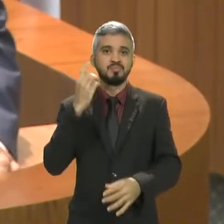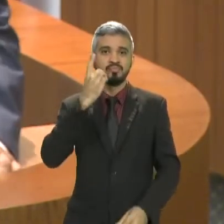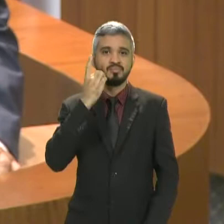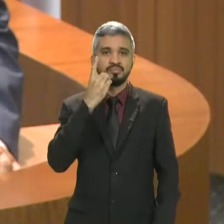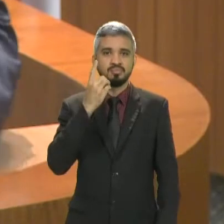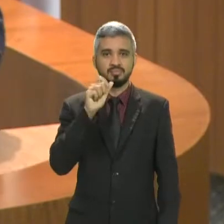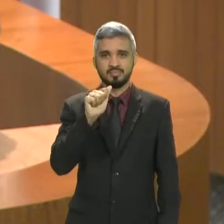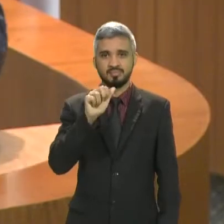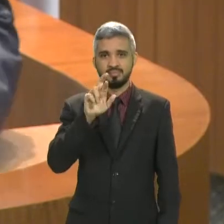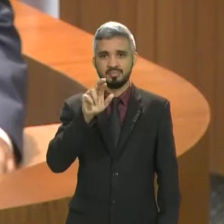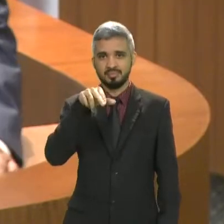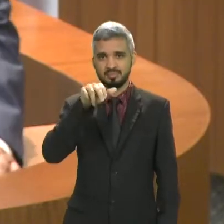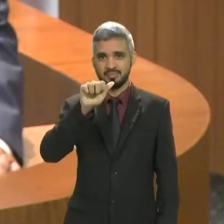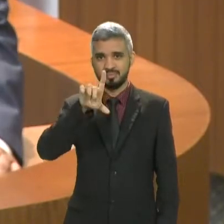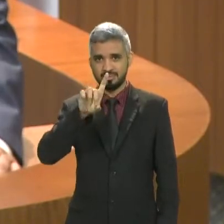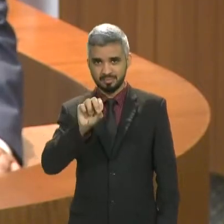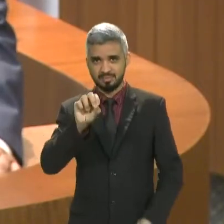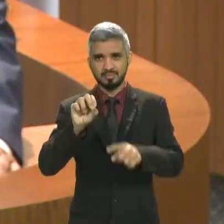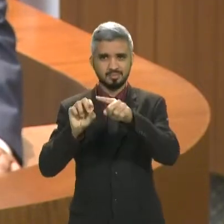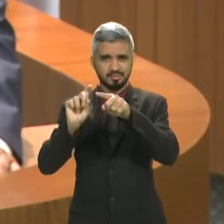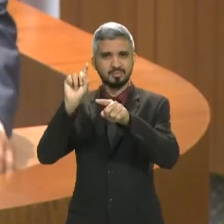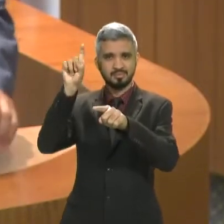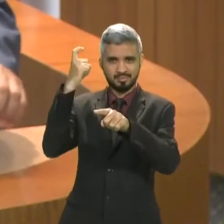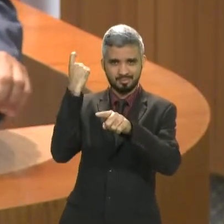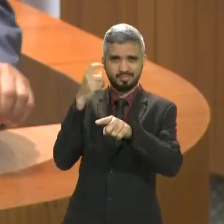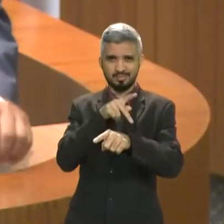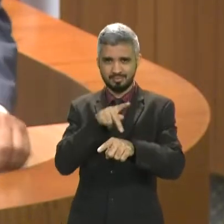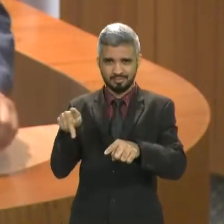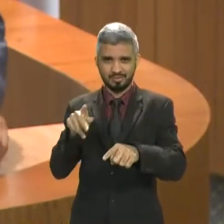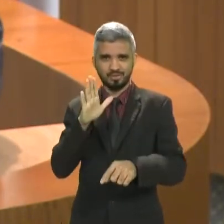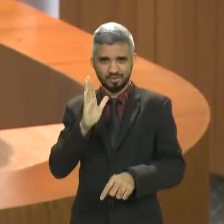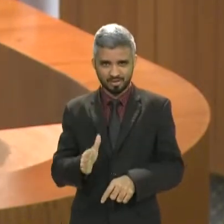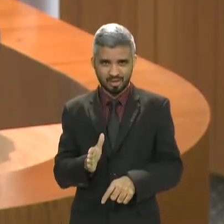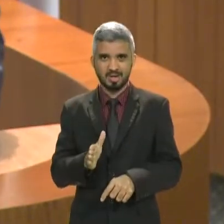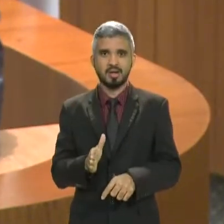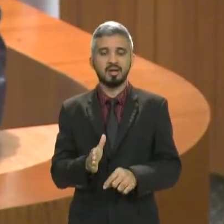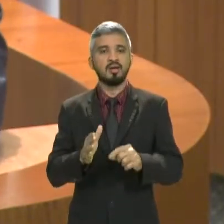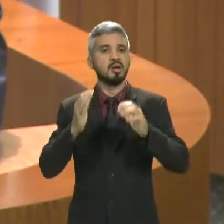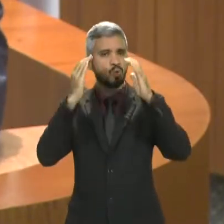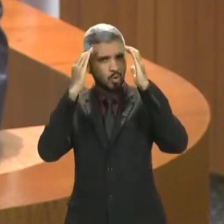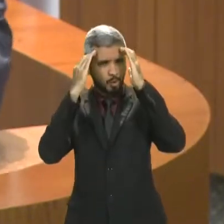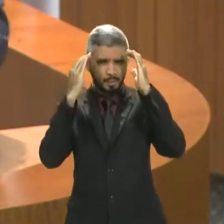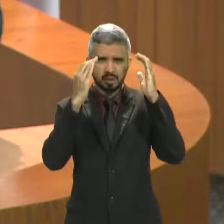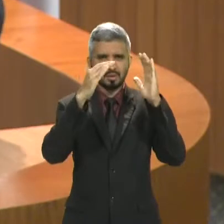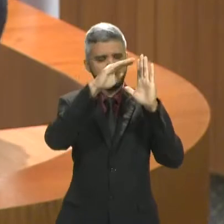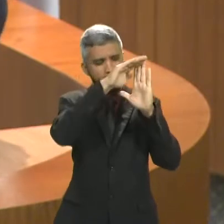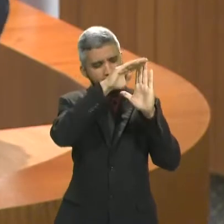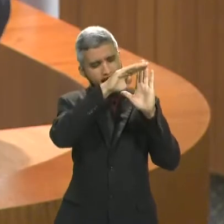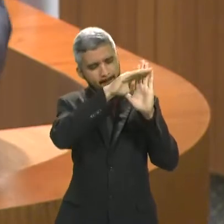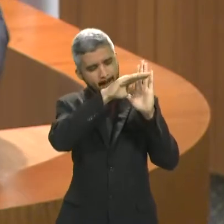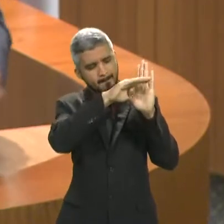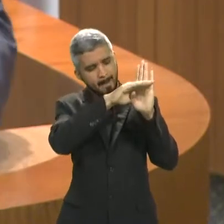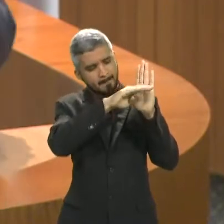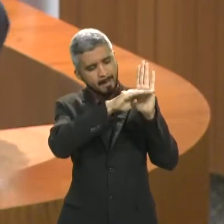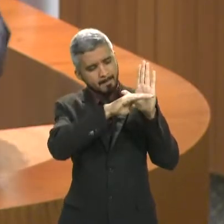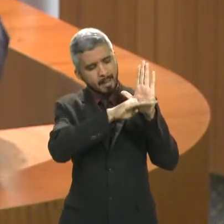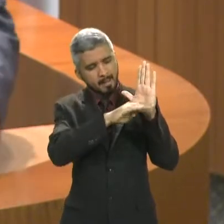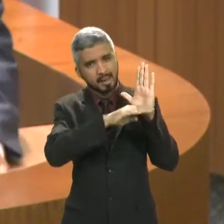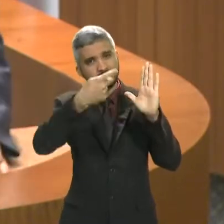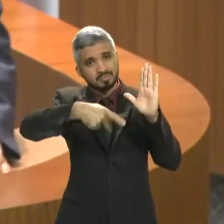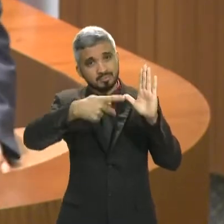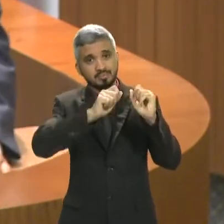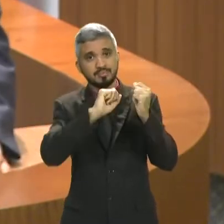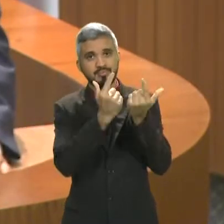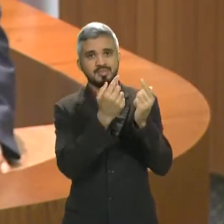casa, como nosso deputado aqui, Otelino, e foi seguido todos os ritos. Aqui já foi explicado,